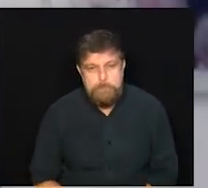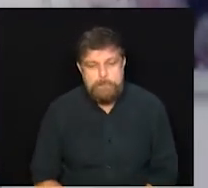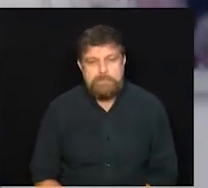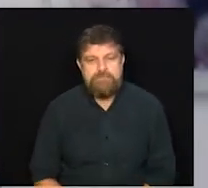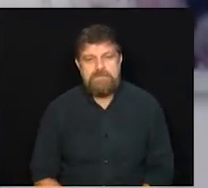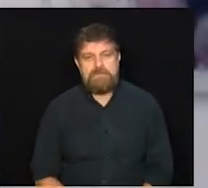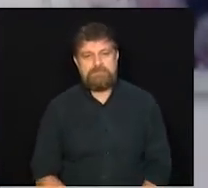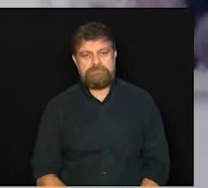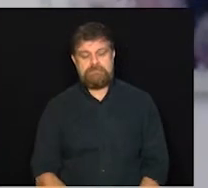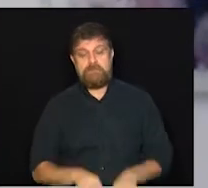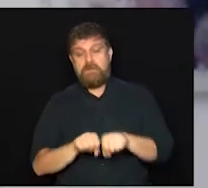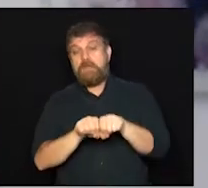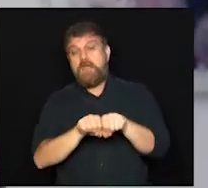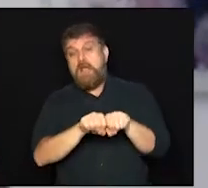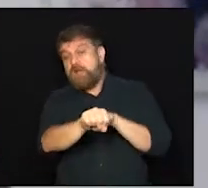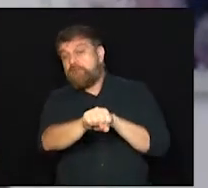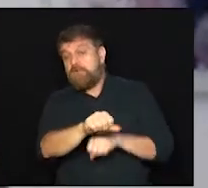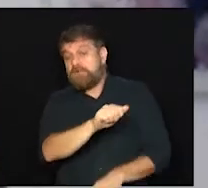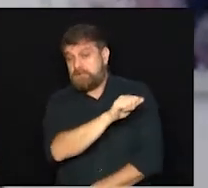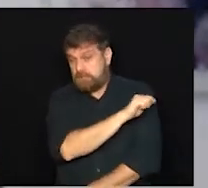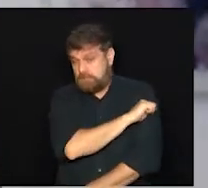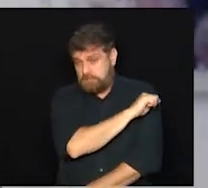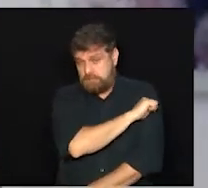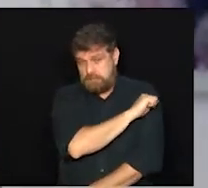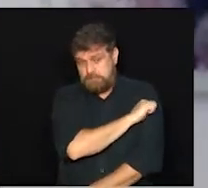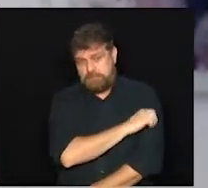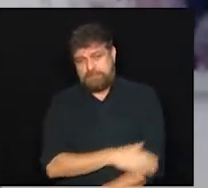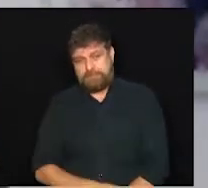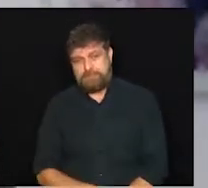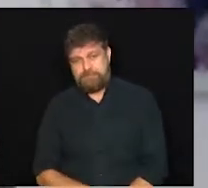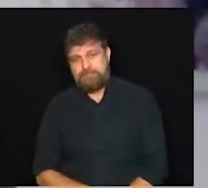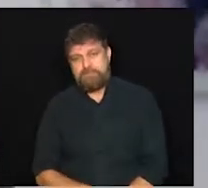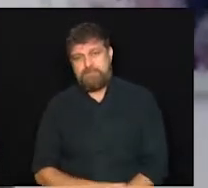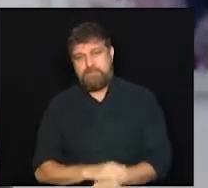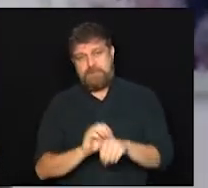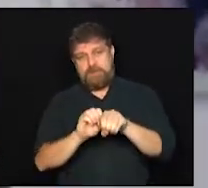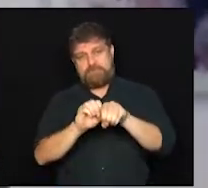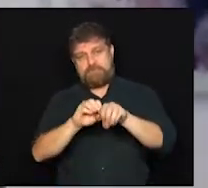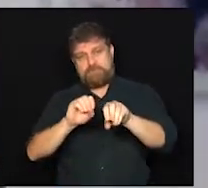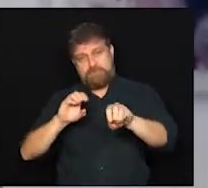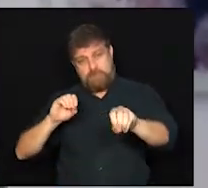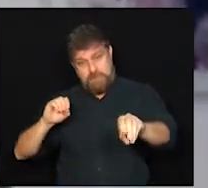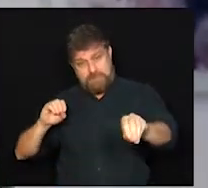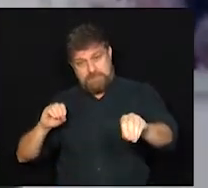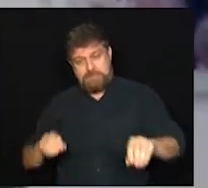na formação e em relação particularmente ao EAD, né?